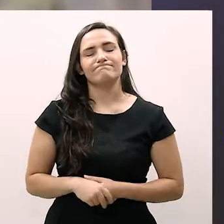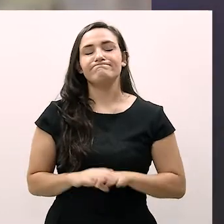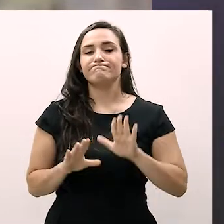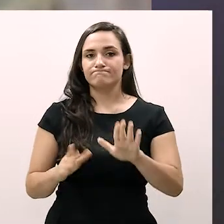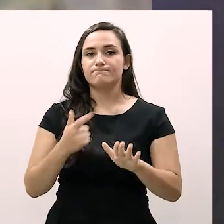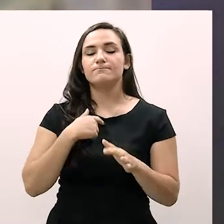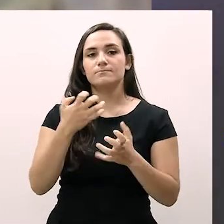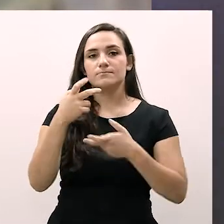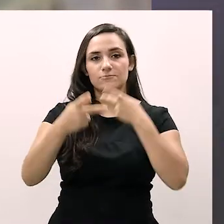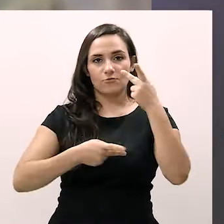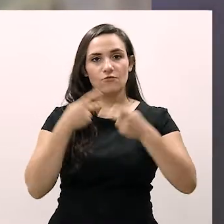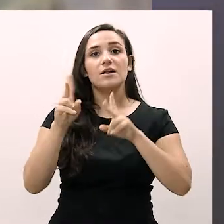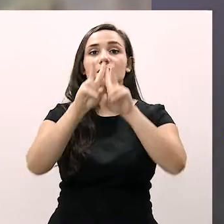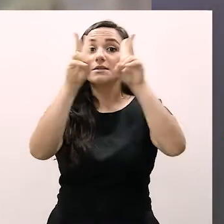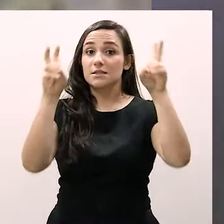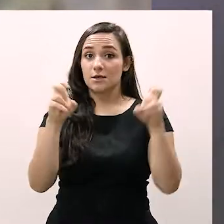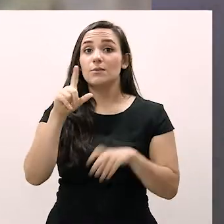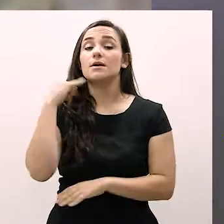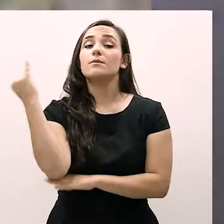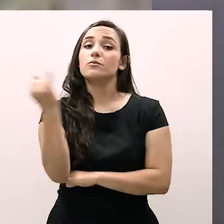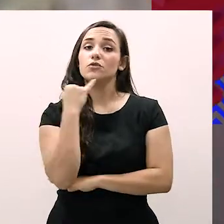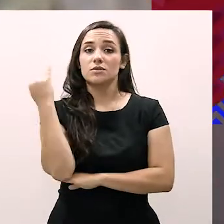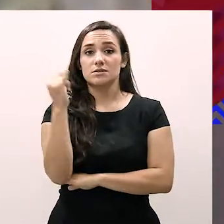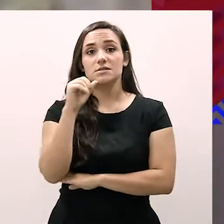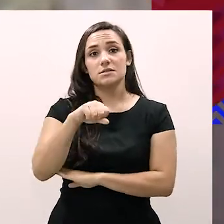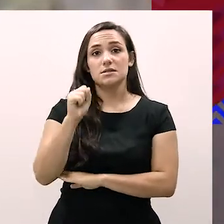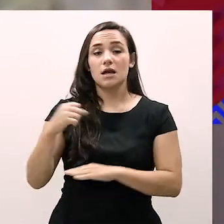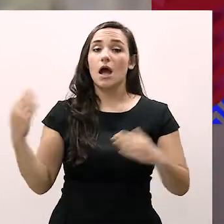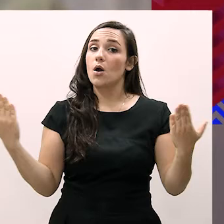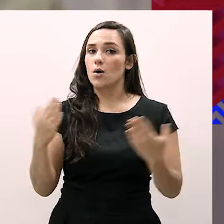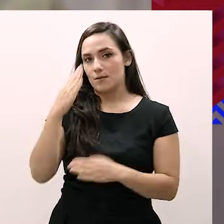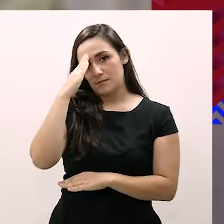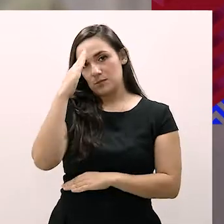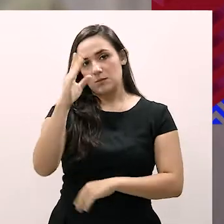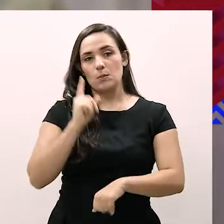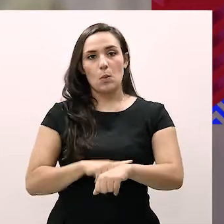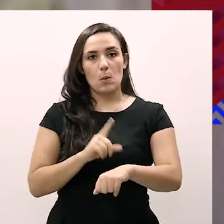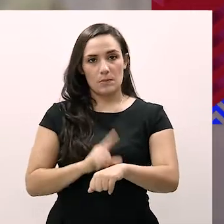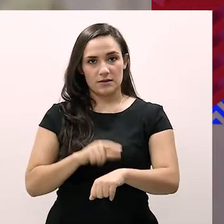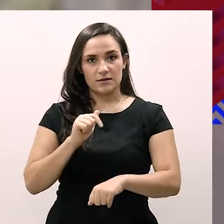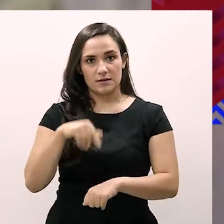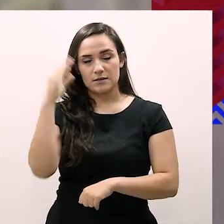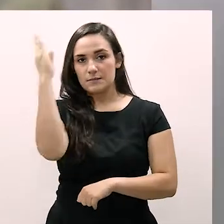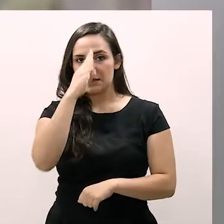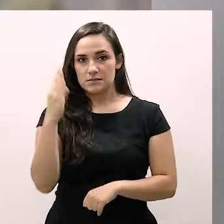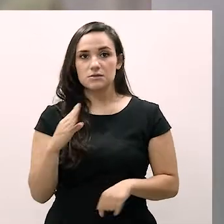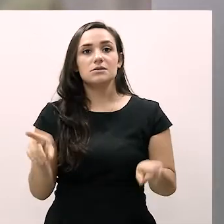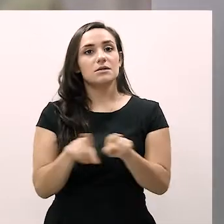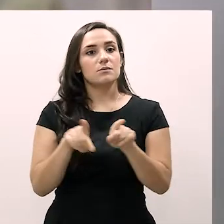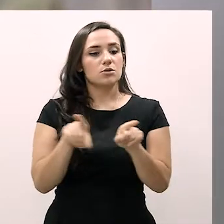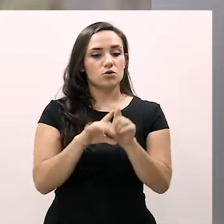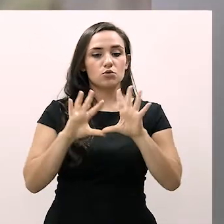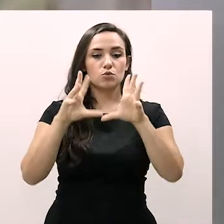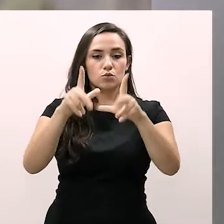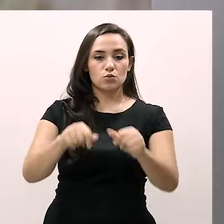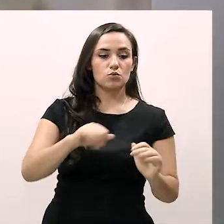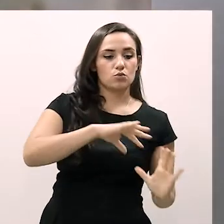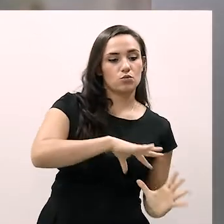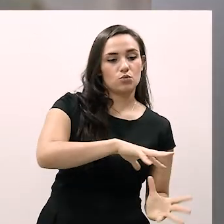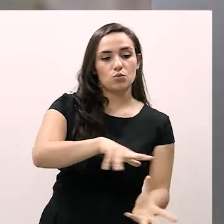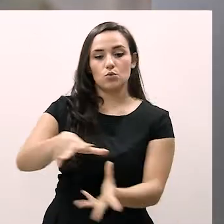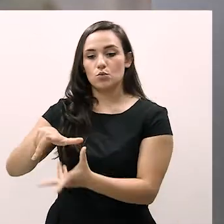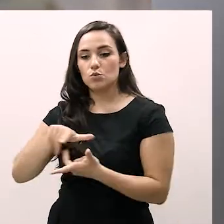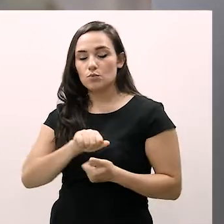relevante no momento que nós estamos vivendo no Brasil e no mundo. Mas antes, eu queria que o senhor explicasse para a gente um pouquinho a